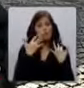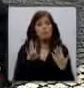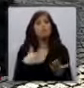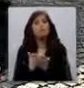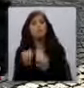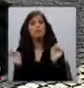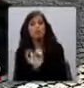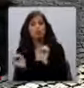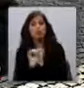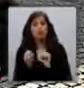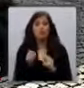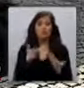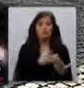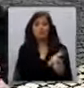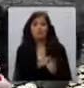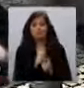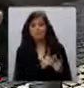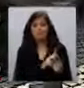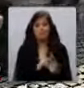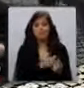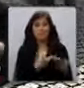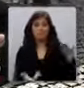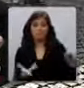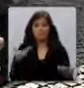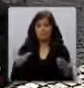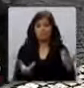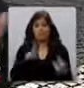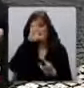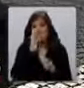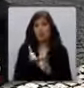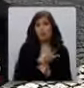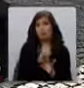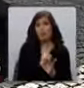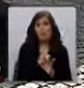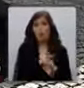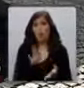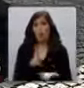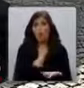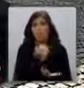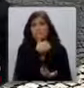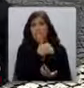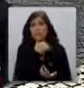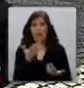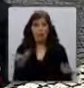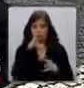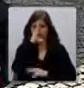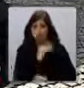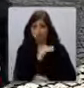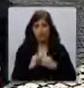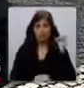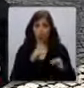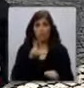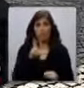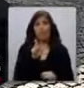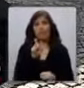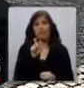neste recurso. Por isso estamos aqui com dois pesos, duas medidas, não sabemos para que lado vai pender, obviamente, a decisão do Tribunal da Relação.